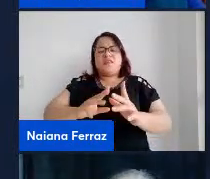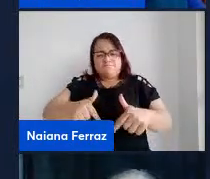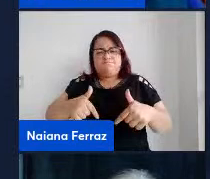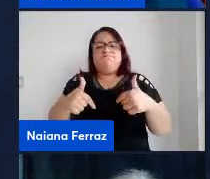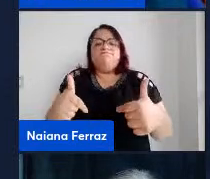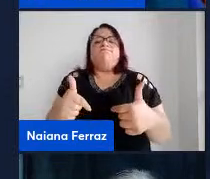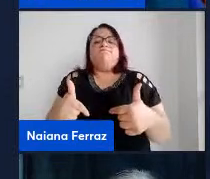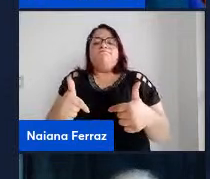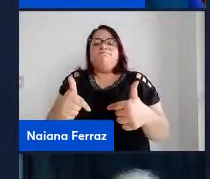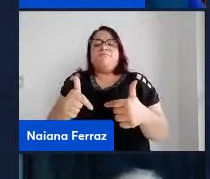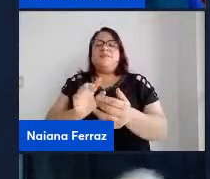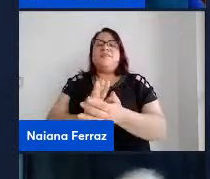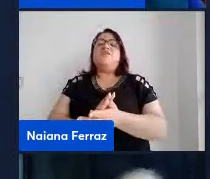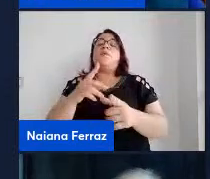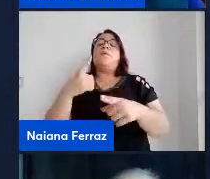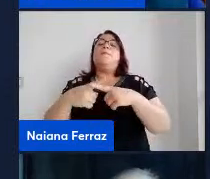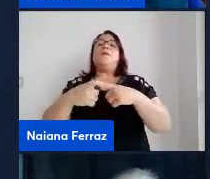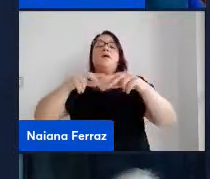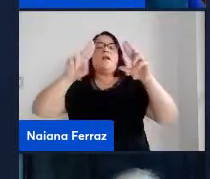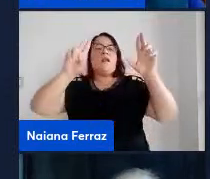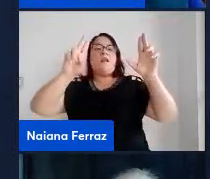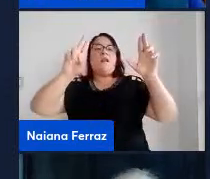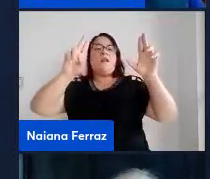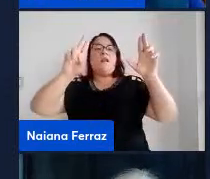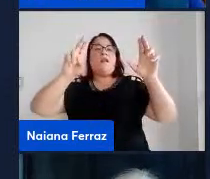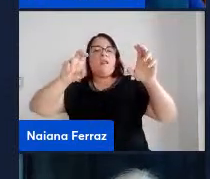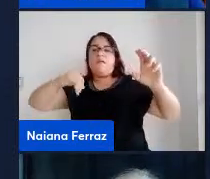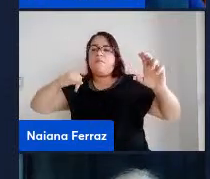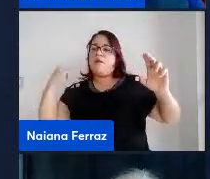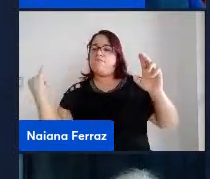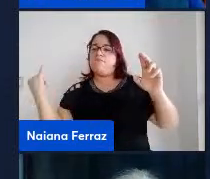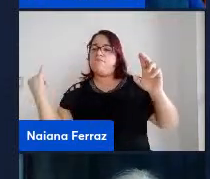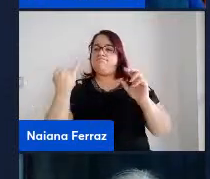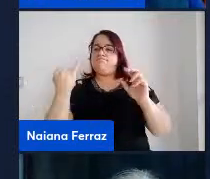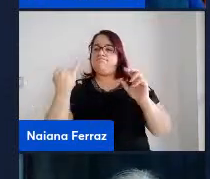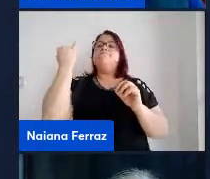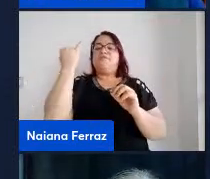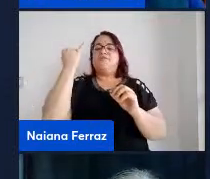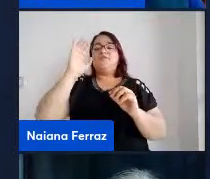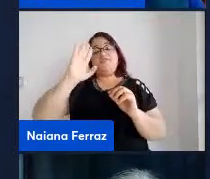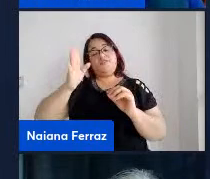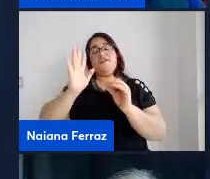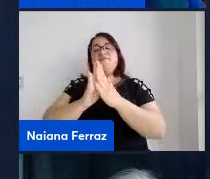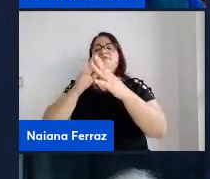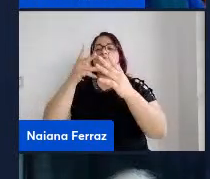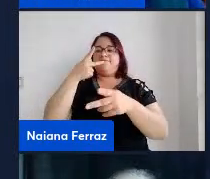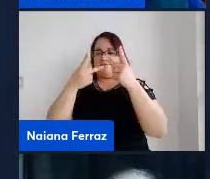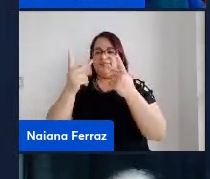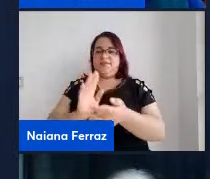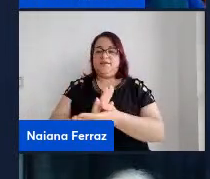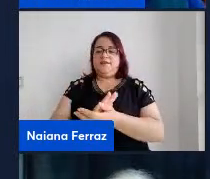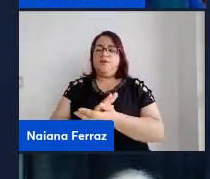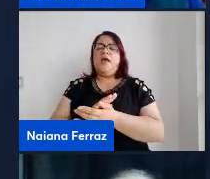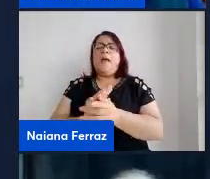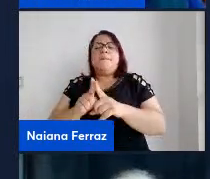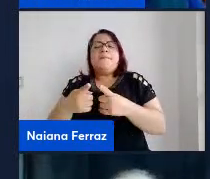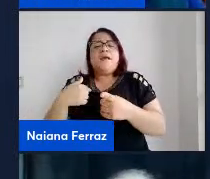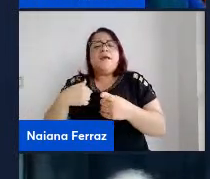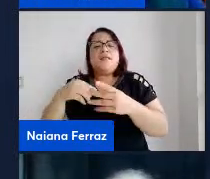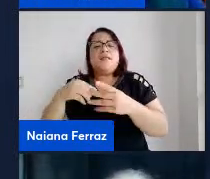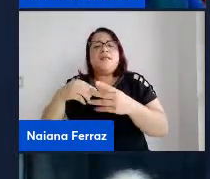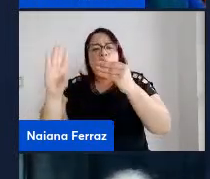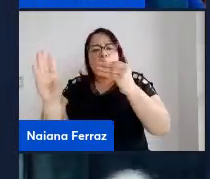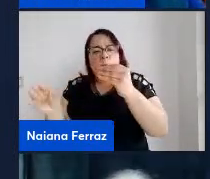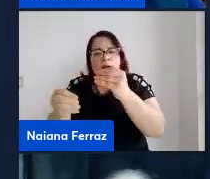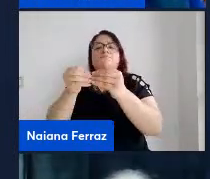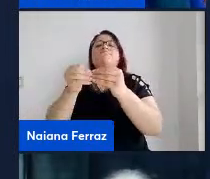relevância temática, como também foi dito. Mas eu acrescentaria, talvez